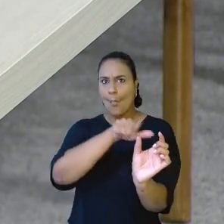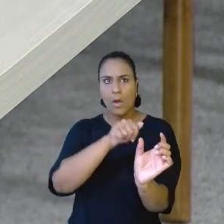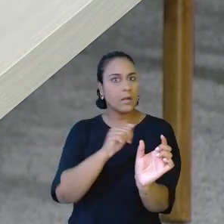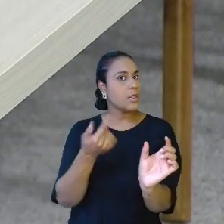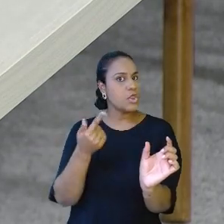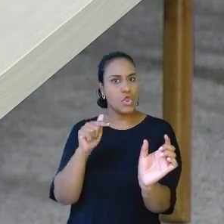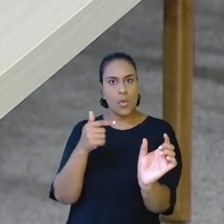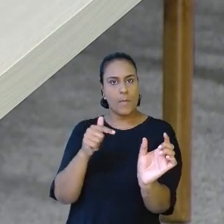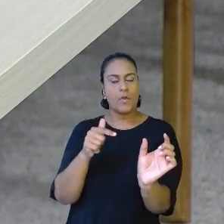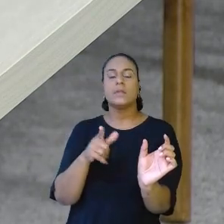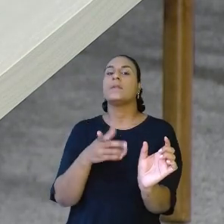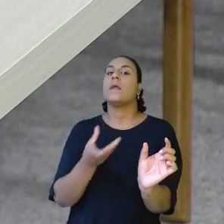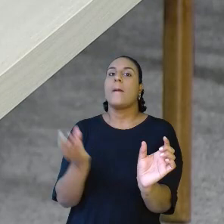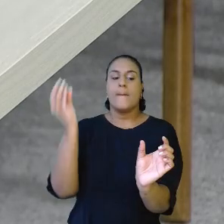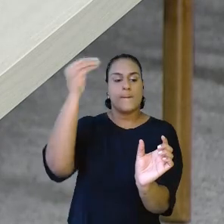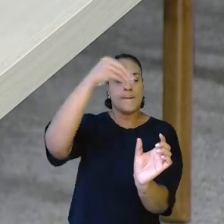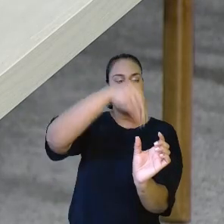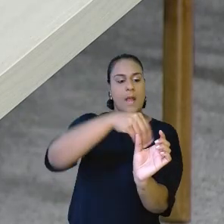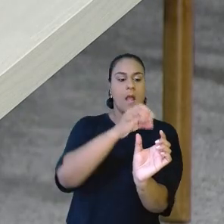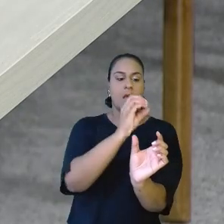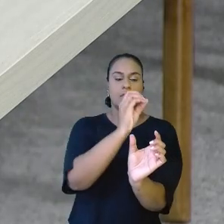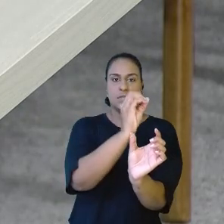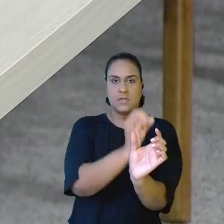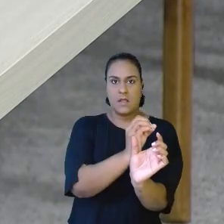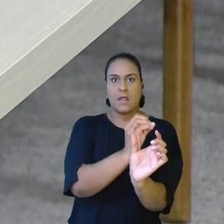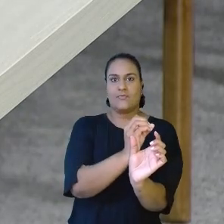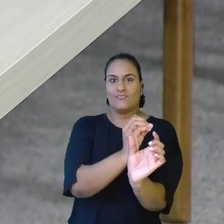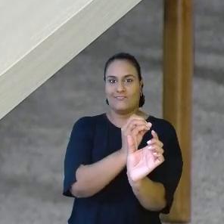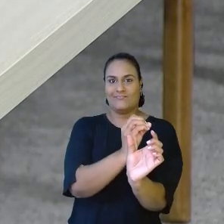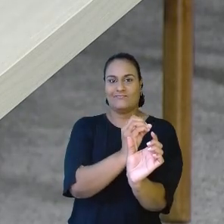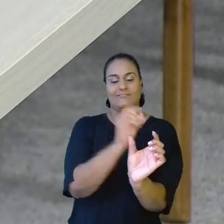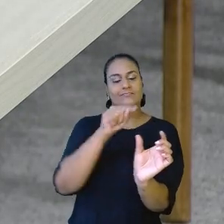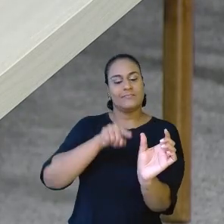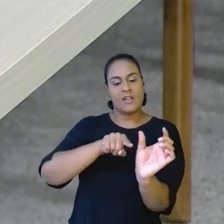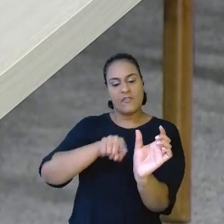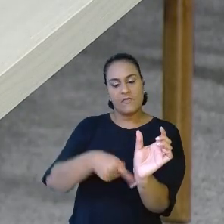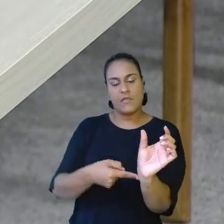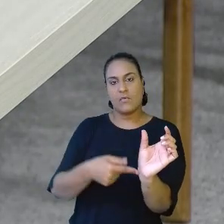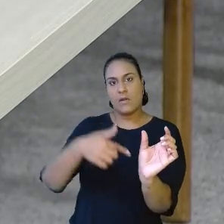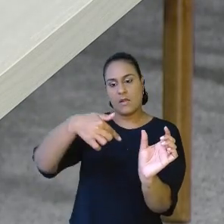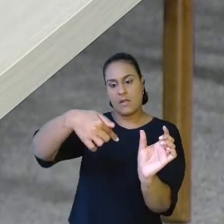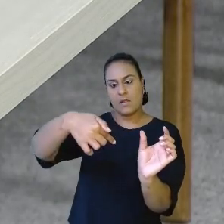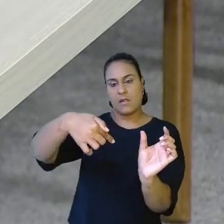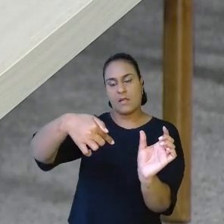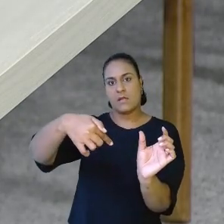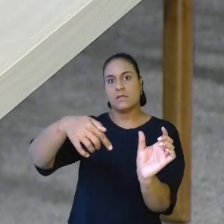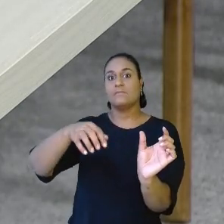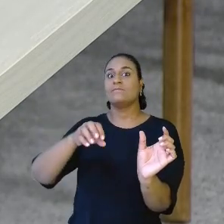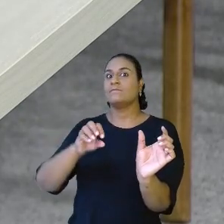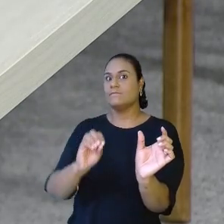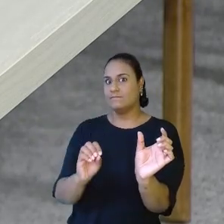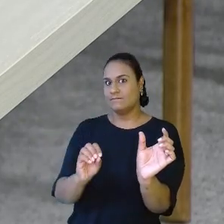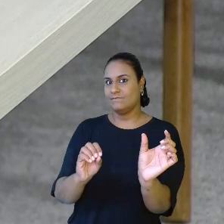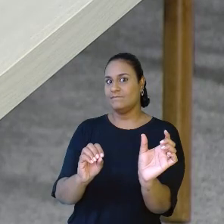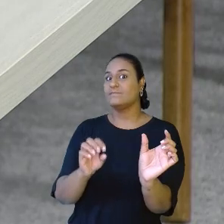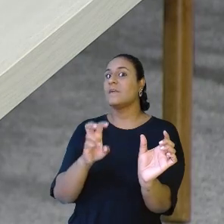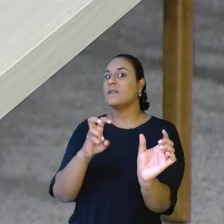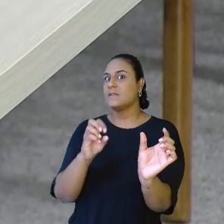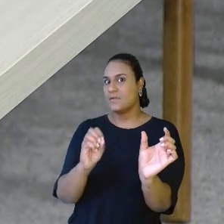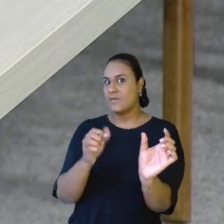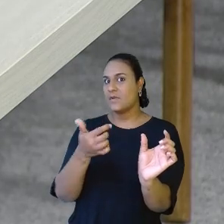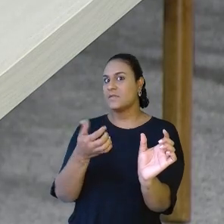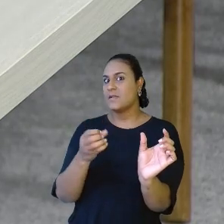zero e colocar a parte decimal, que no caso aqui são os centavos, ó. 50,